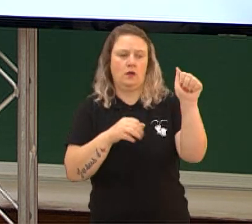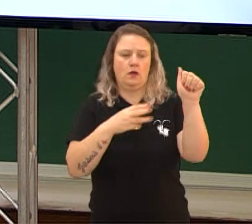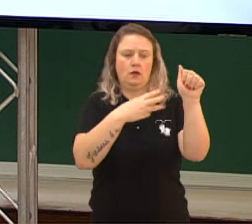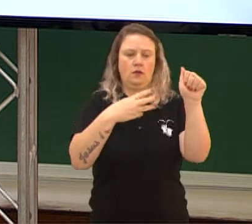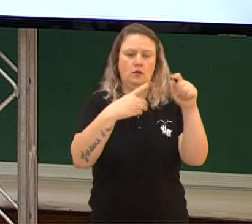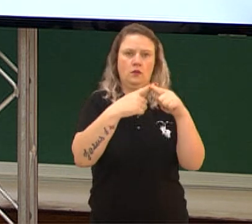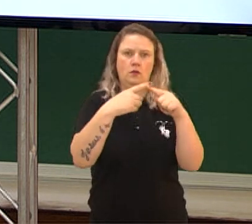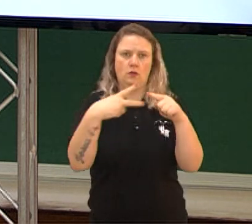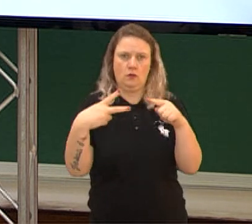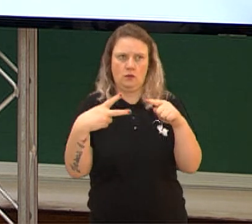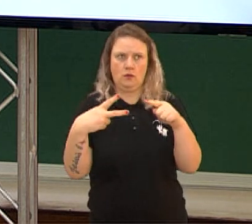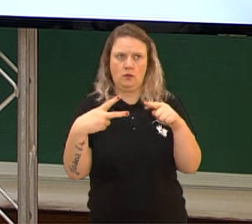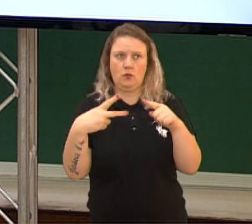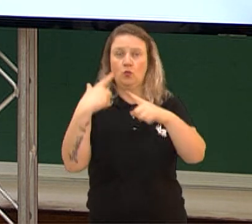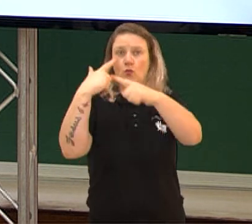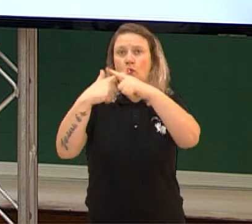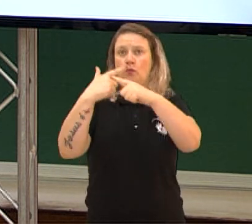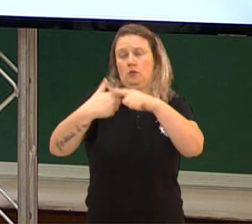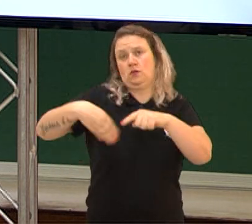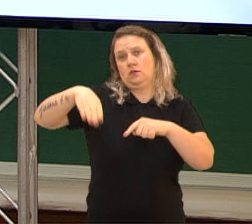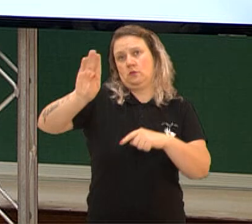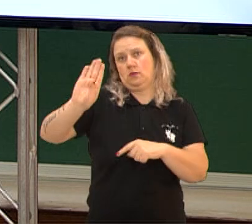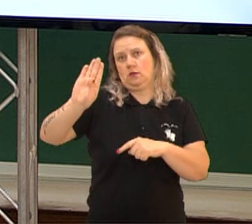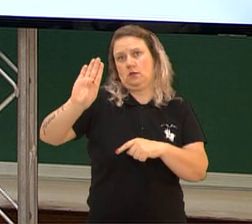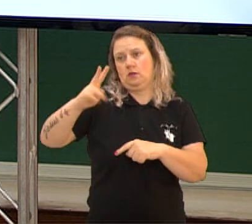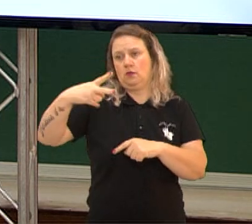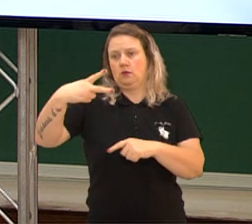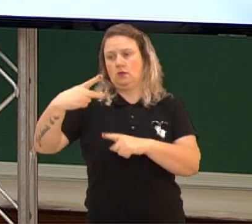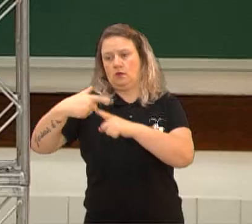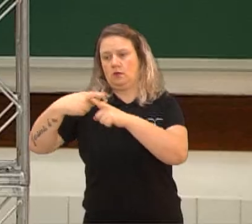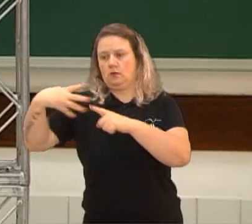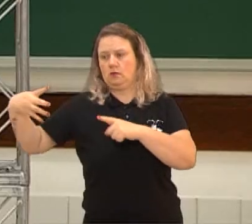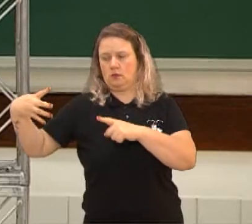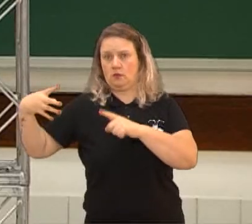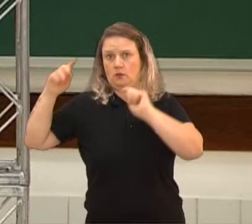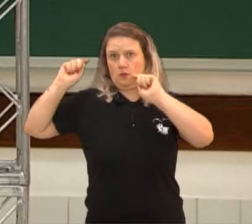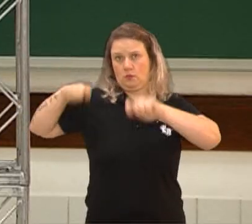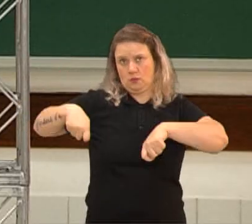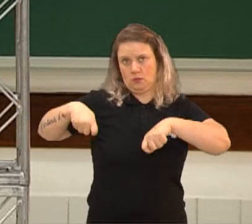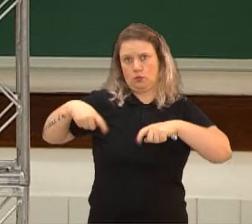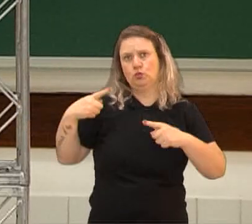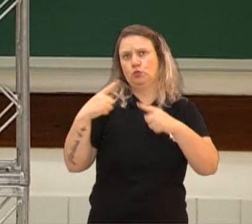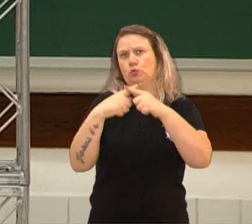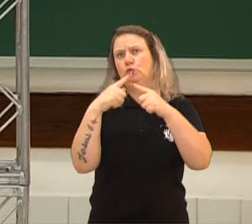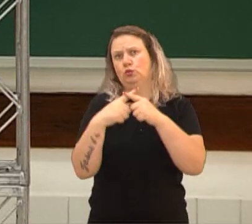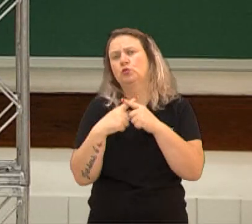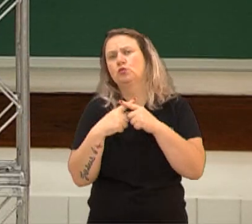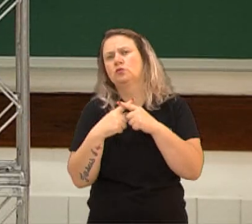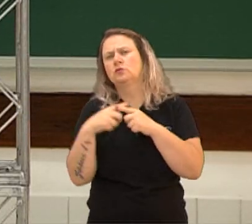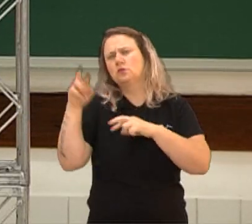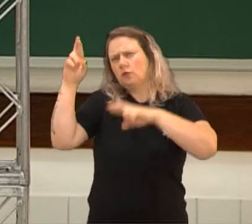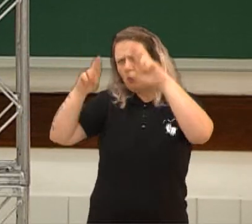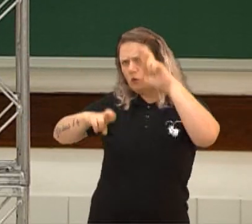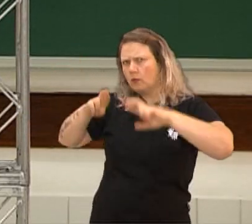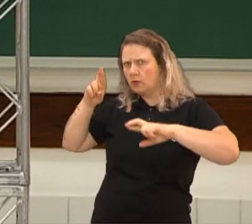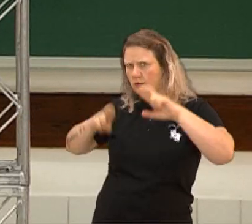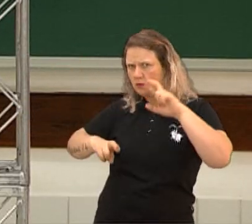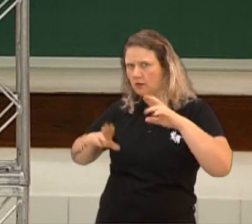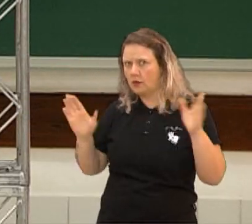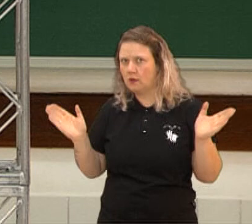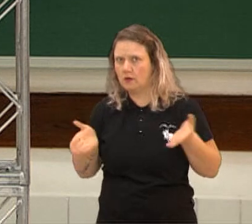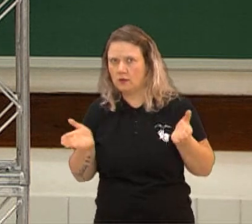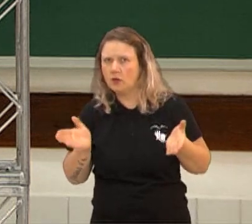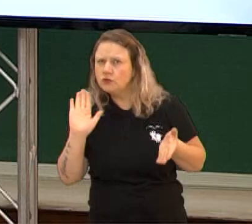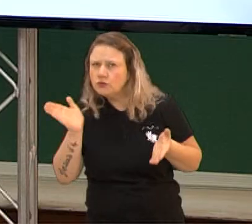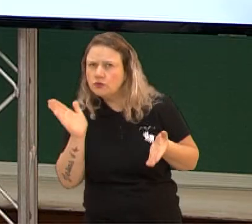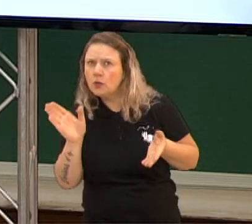e multiplicar por uma matriz B, 2 por 4, eu posso fazer a multiplicação? Dê uma verificada aí.